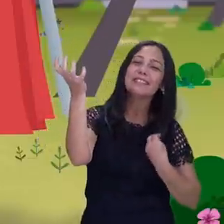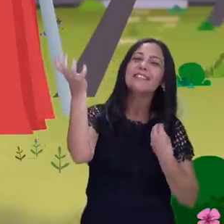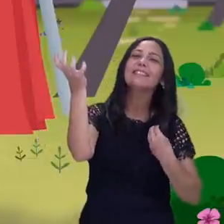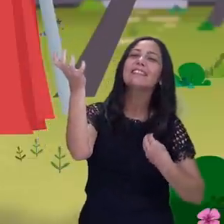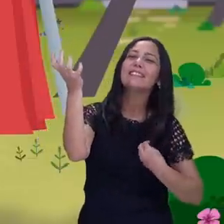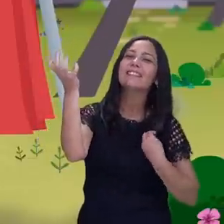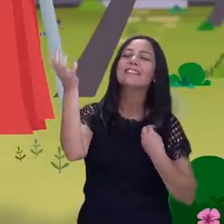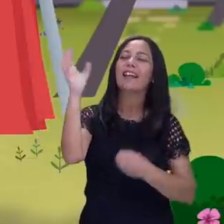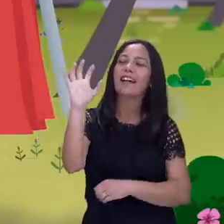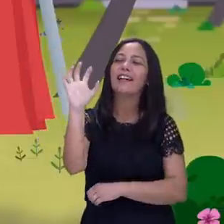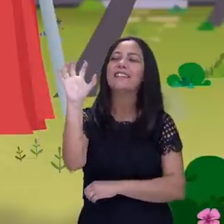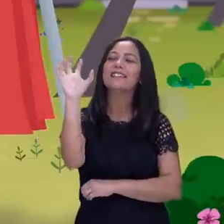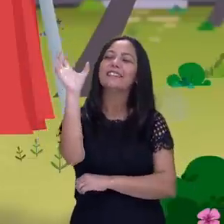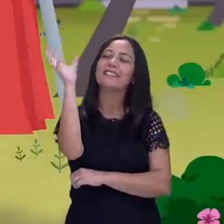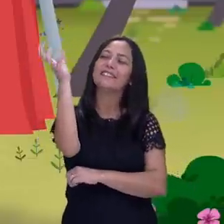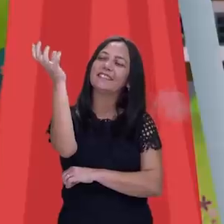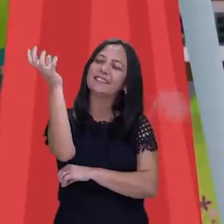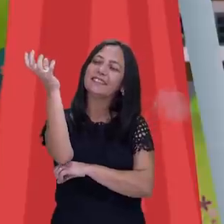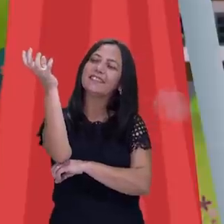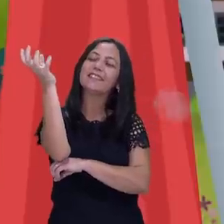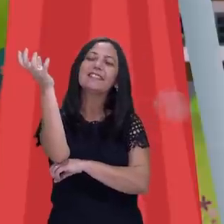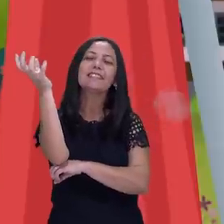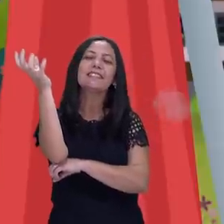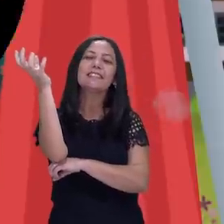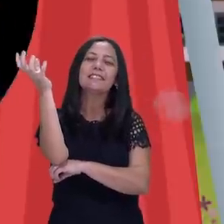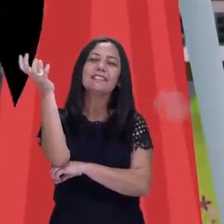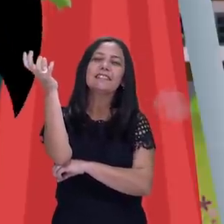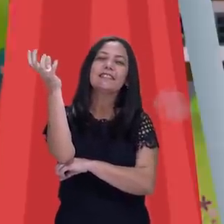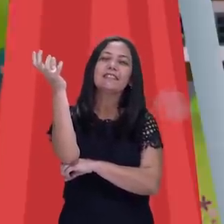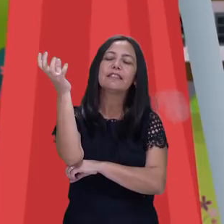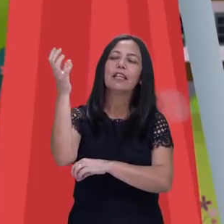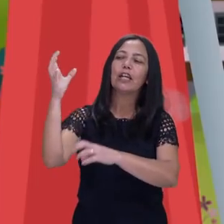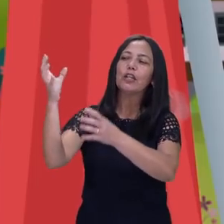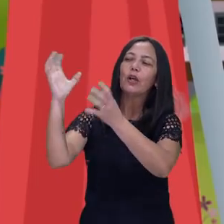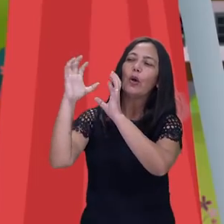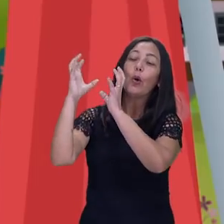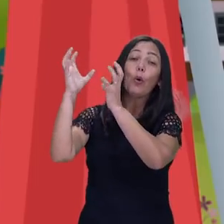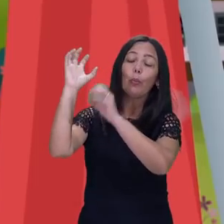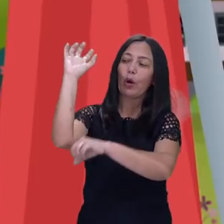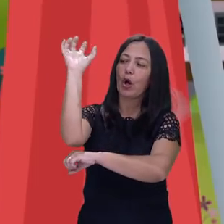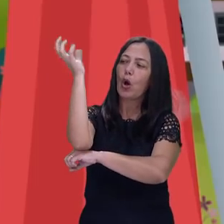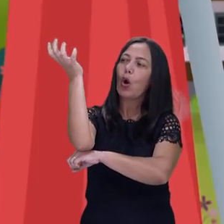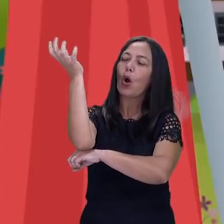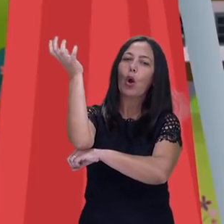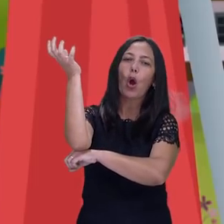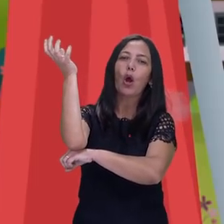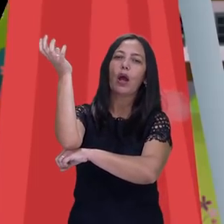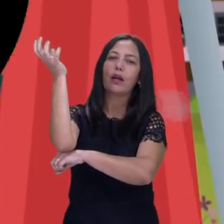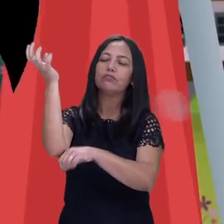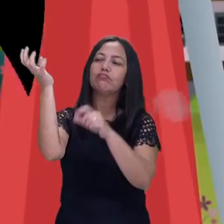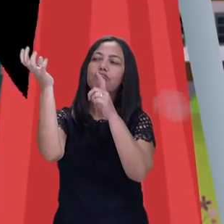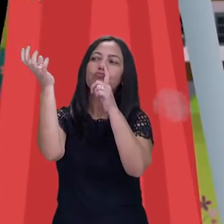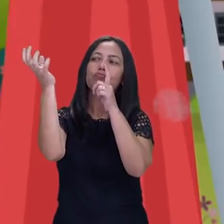vida, árvore. O coqueiro enche a fruta